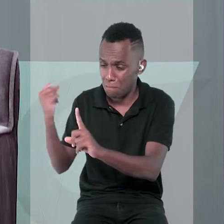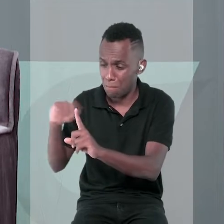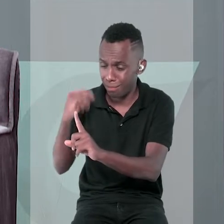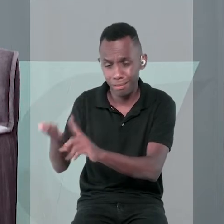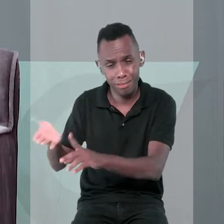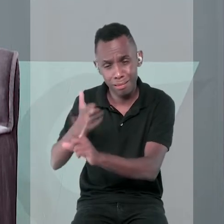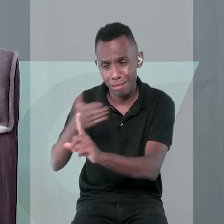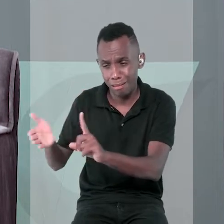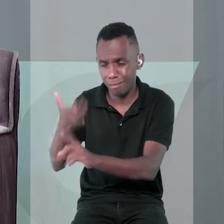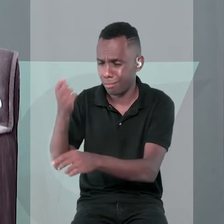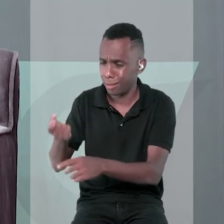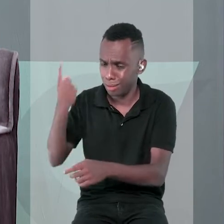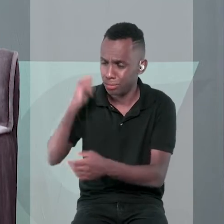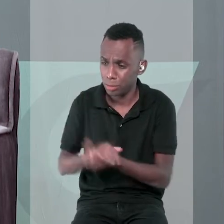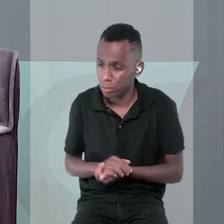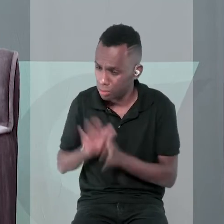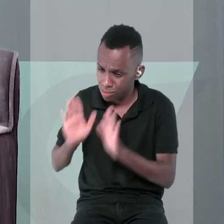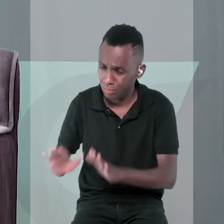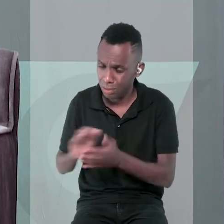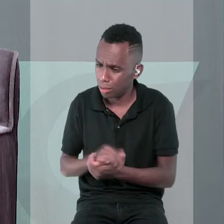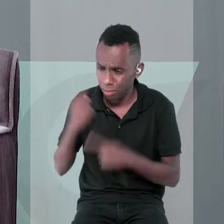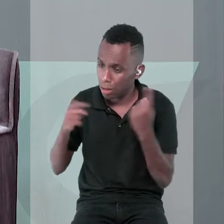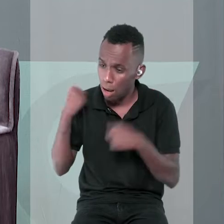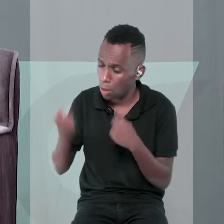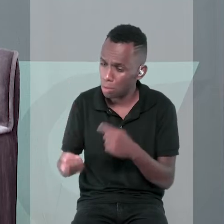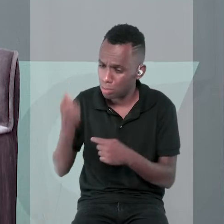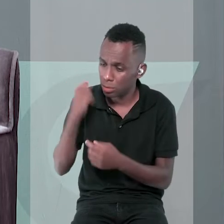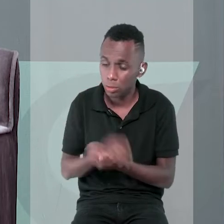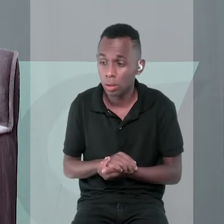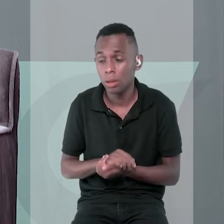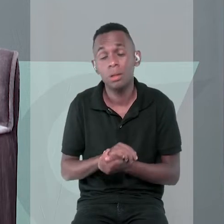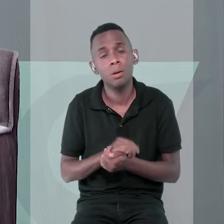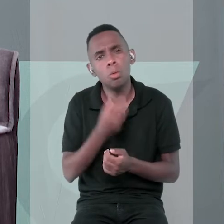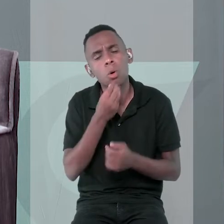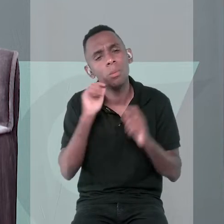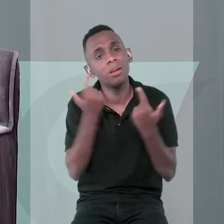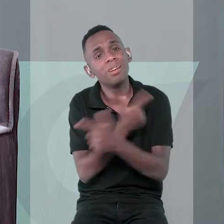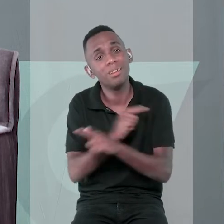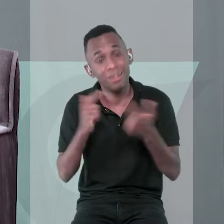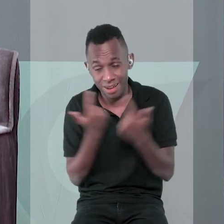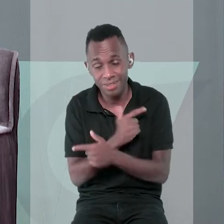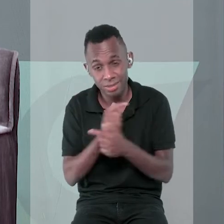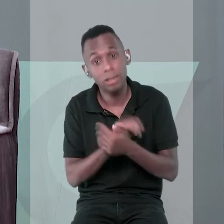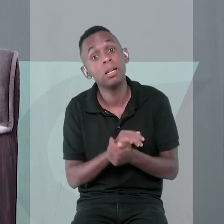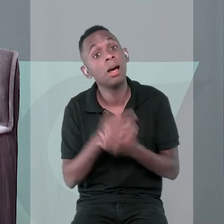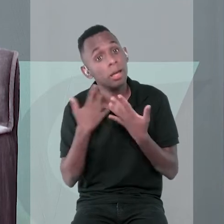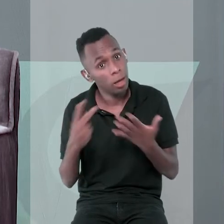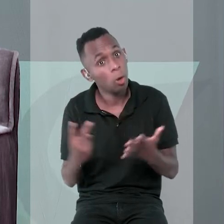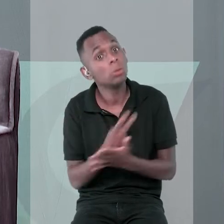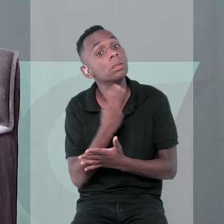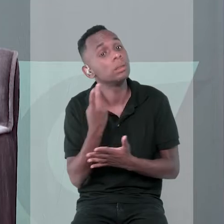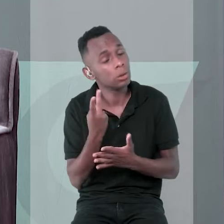garota e quieta, que está louca. Só que ele achou tão engraçado que ele contou, aí que está o segredo